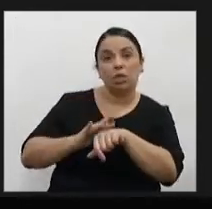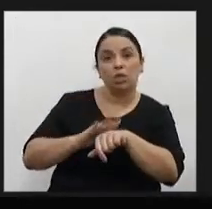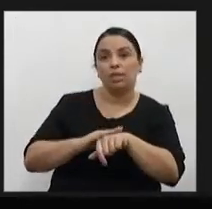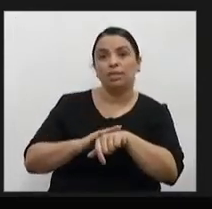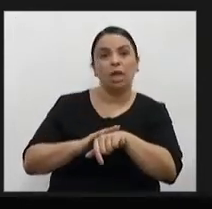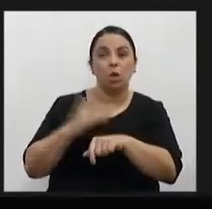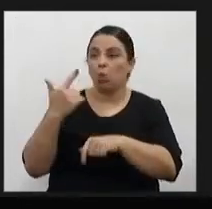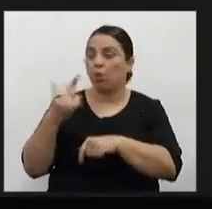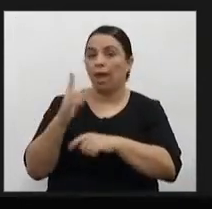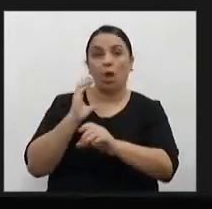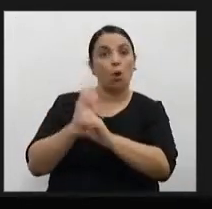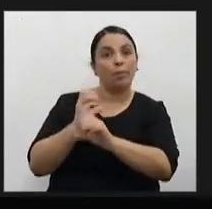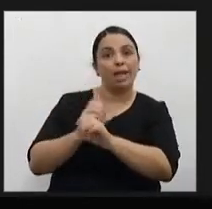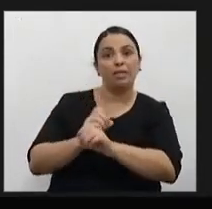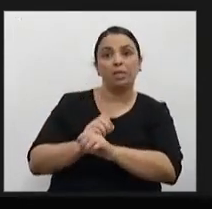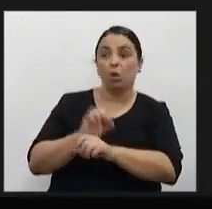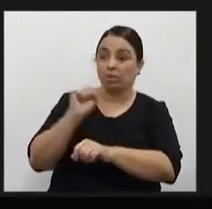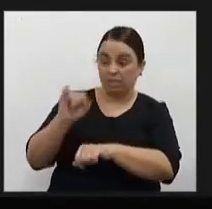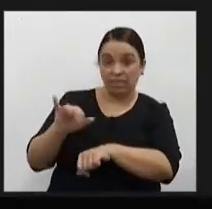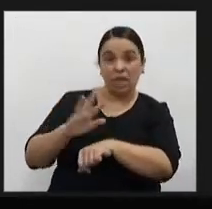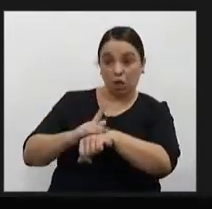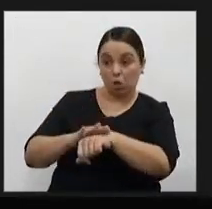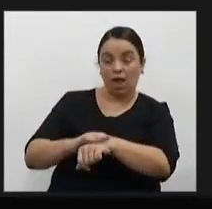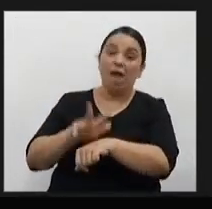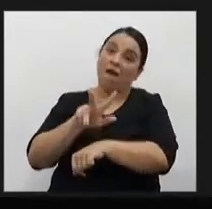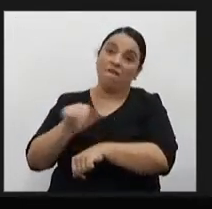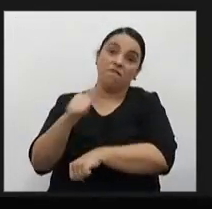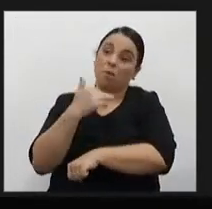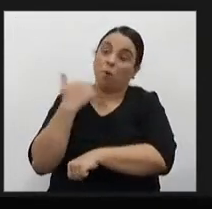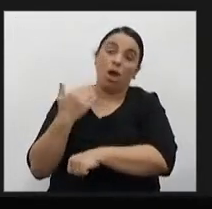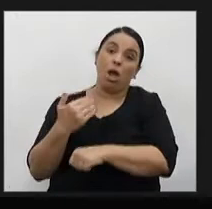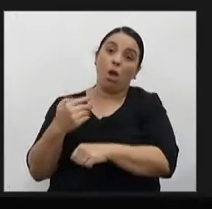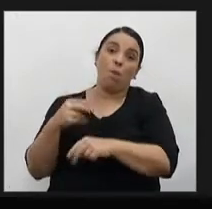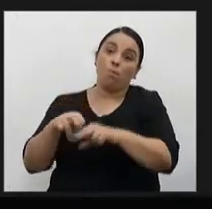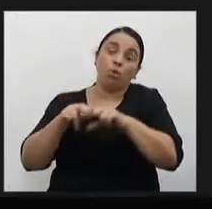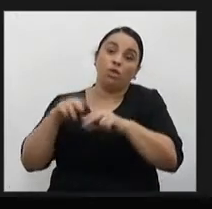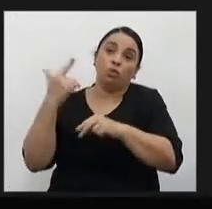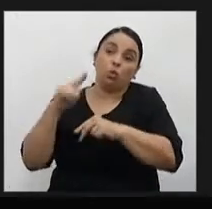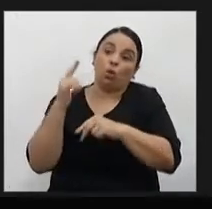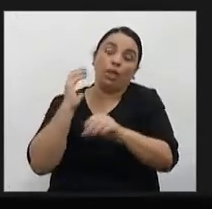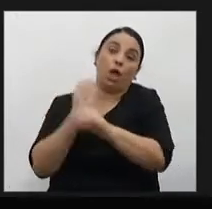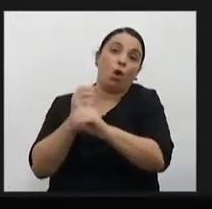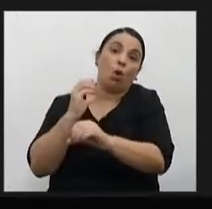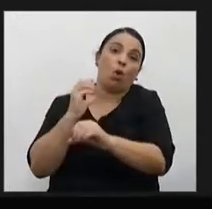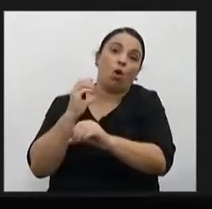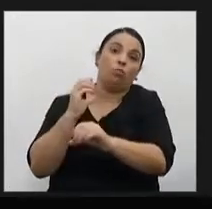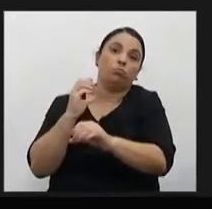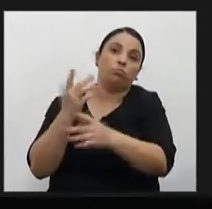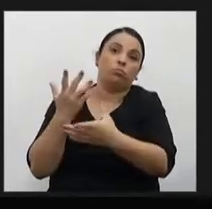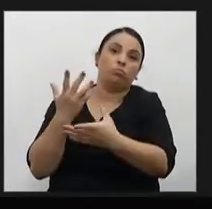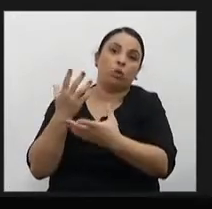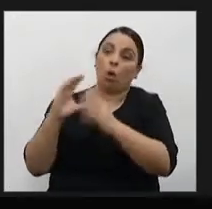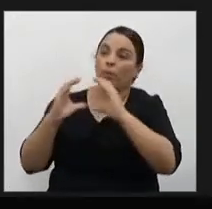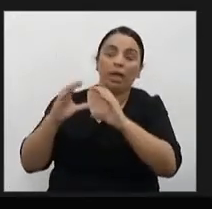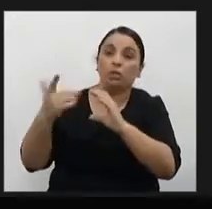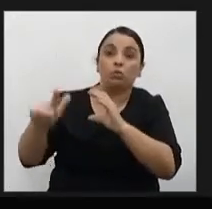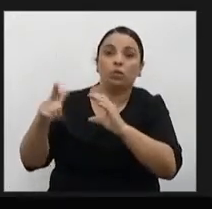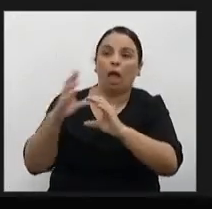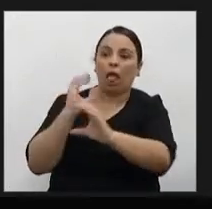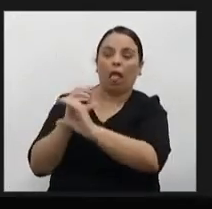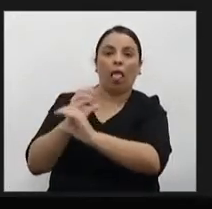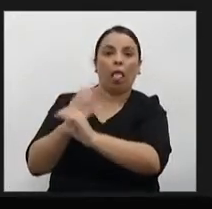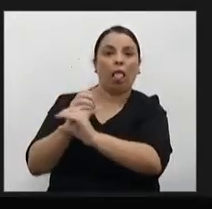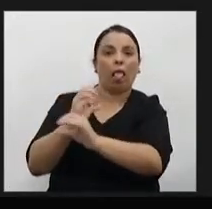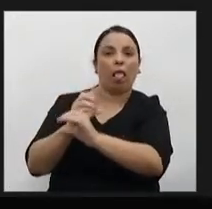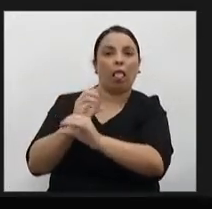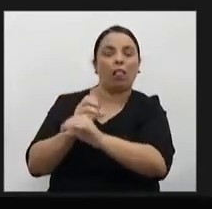sem comunicação. Então, em outras palavras, nós estamos pedindo para não morrer. É não